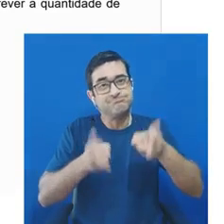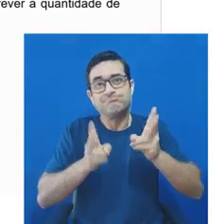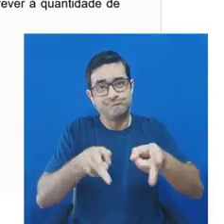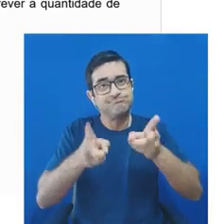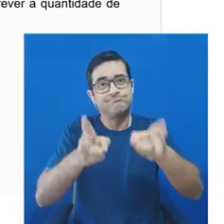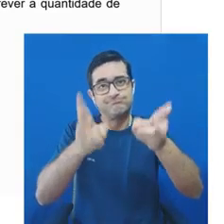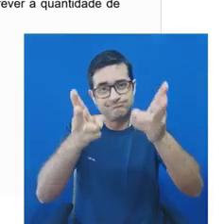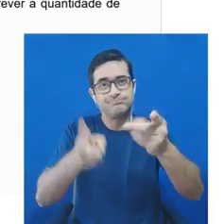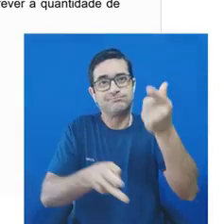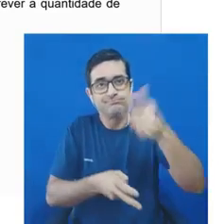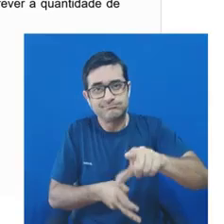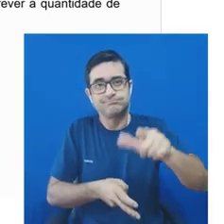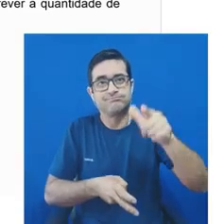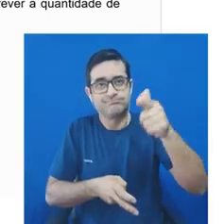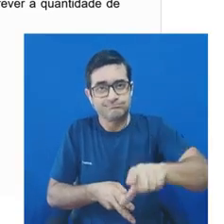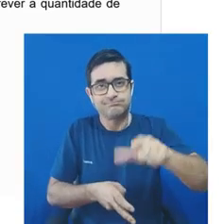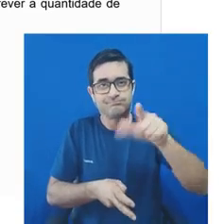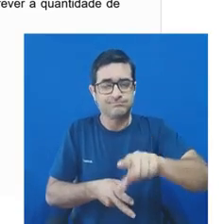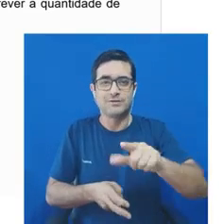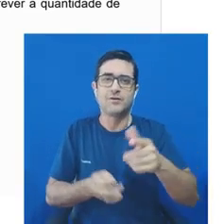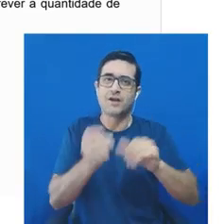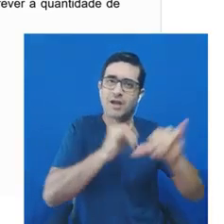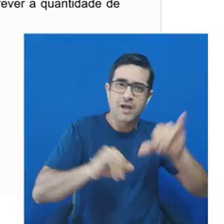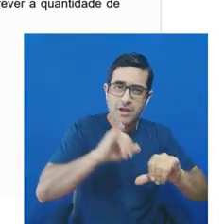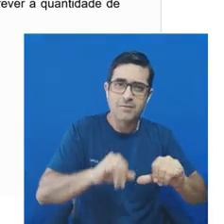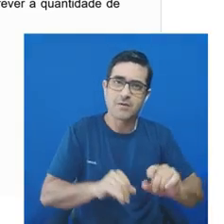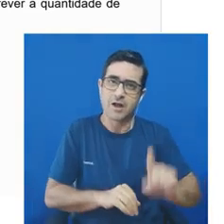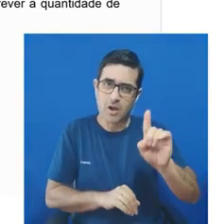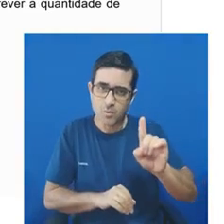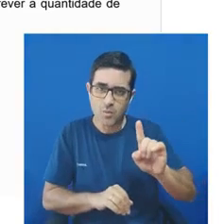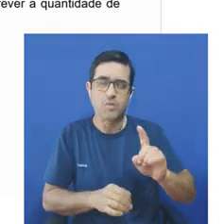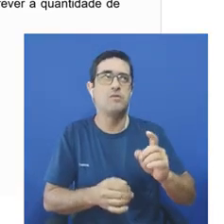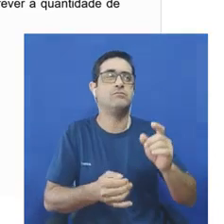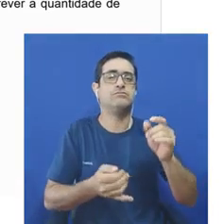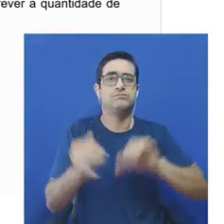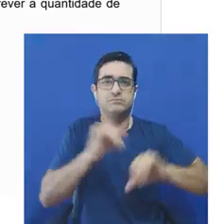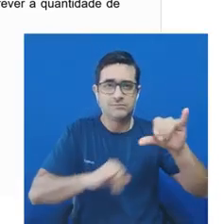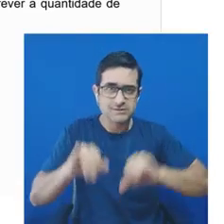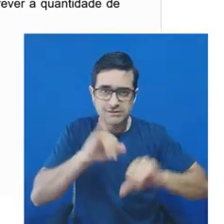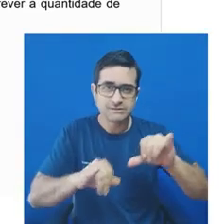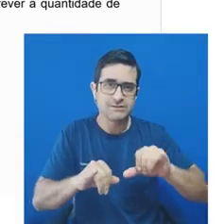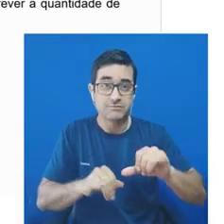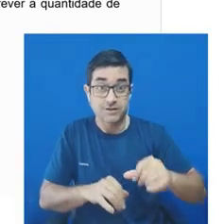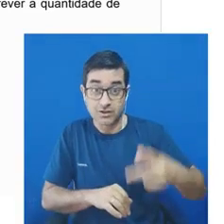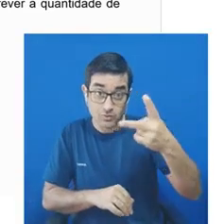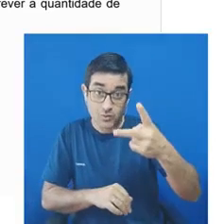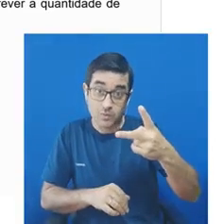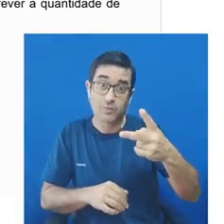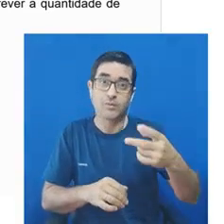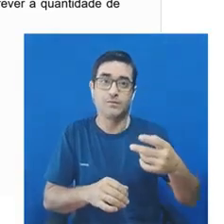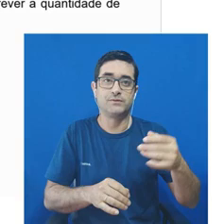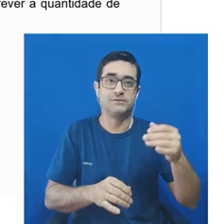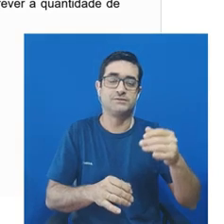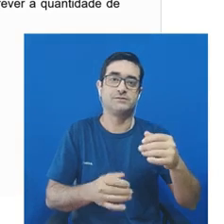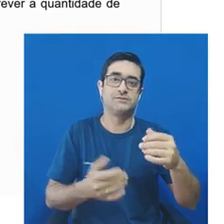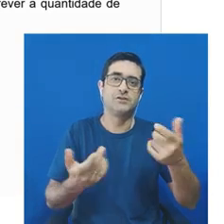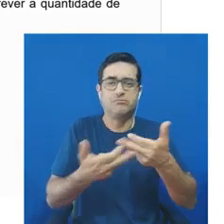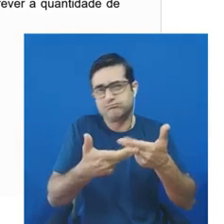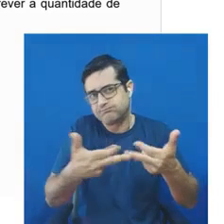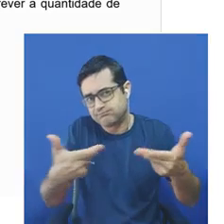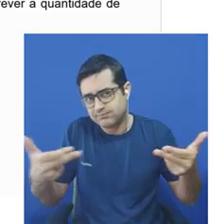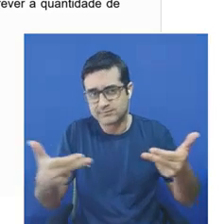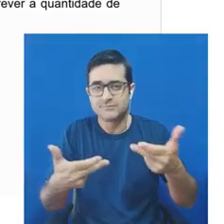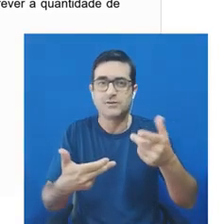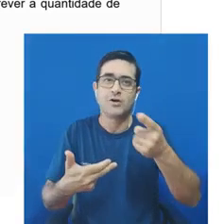Então, várias disciplinas, como Química Geral 2, a Química Geral 1 experimental, vai